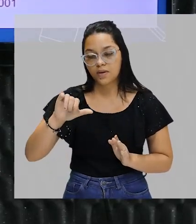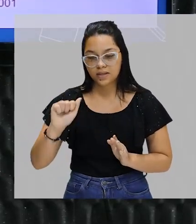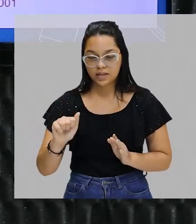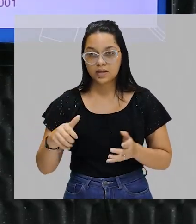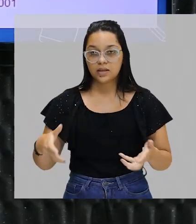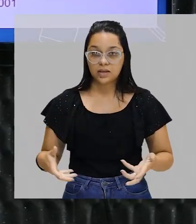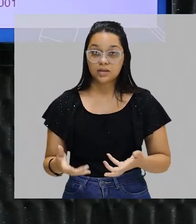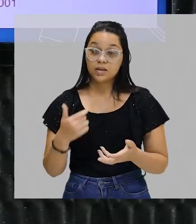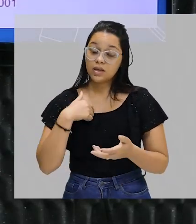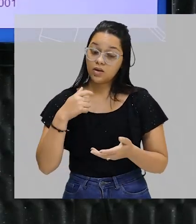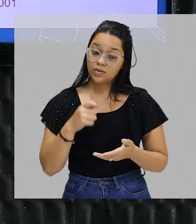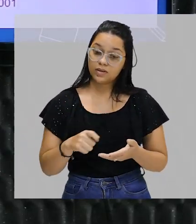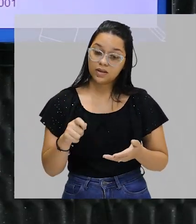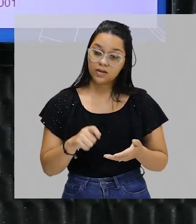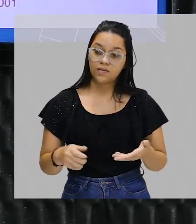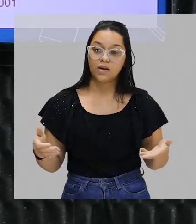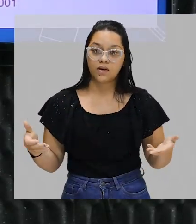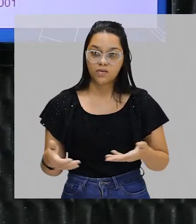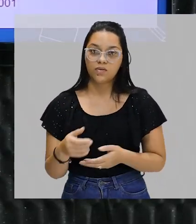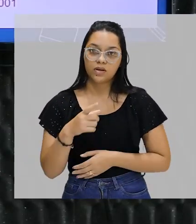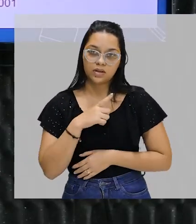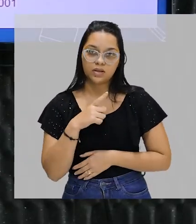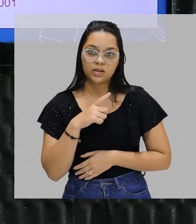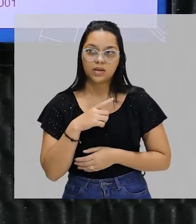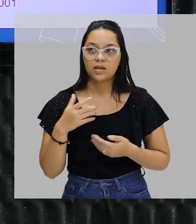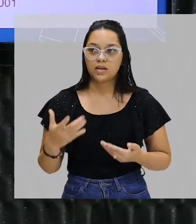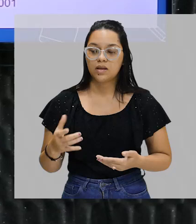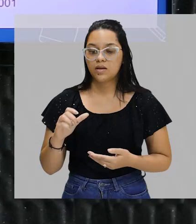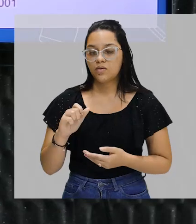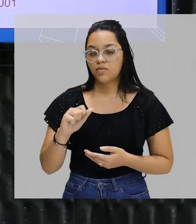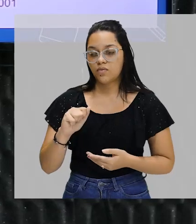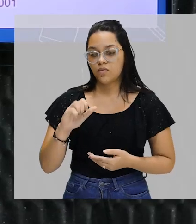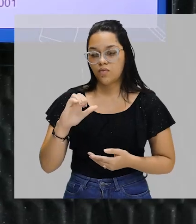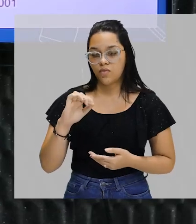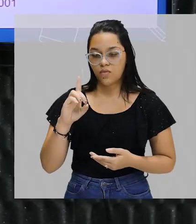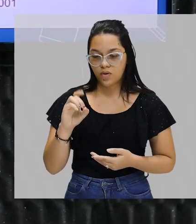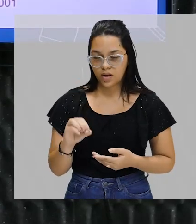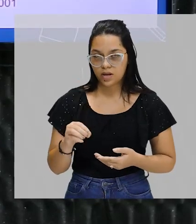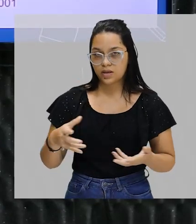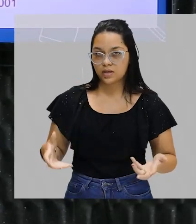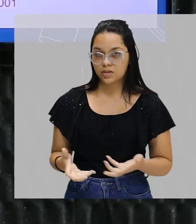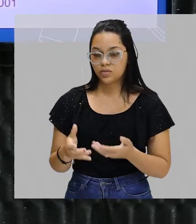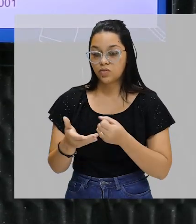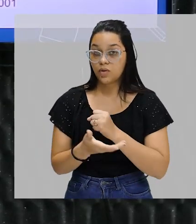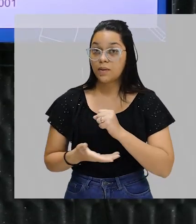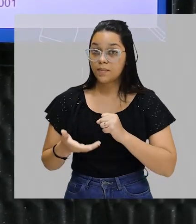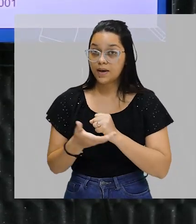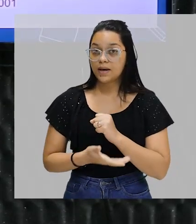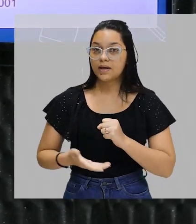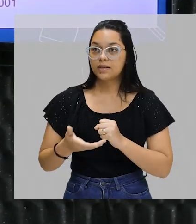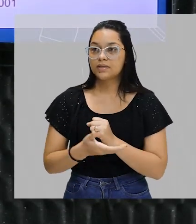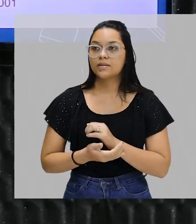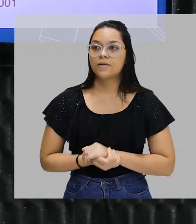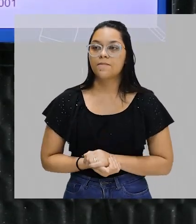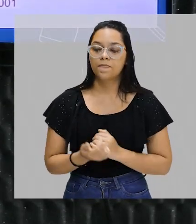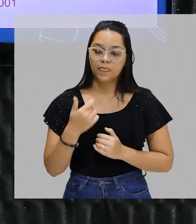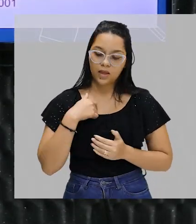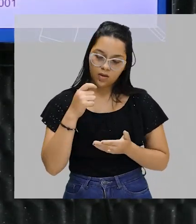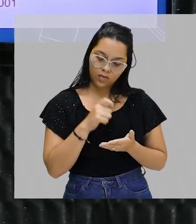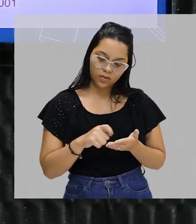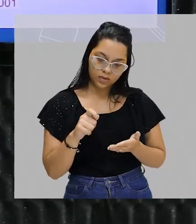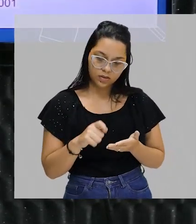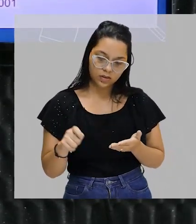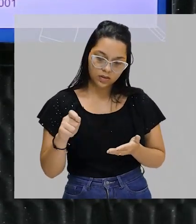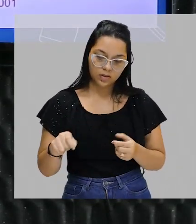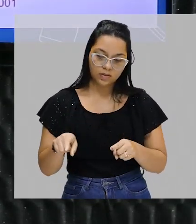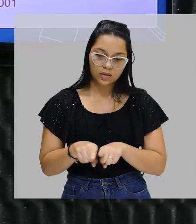né? Eu vou escrever a reação, o ácido reagindo com a base, certo? Quando eu escrevo a reação